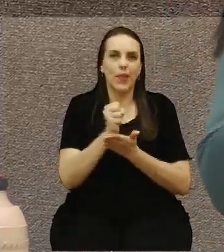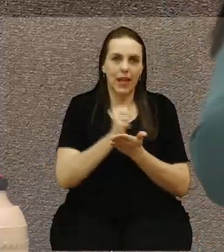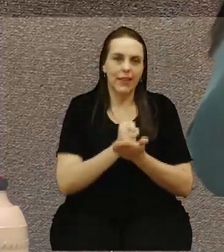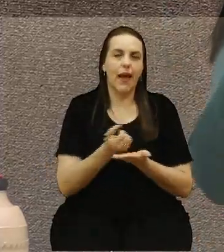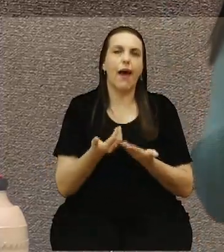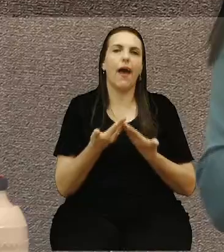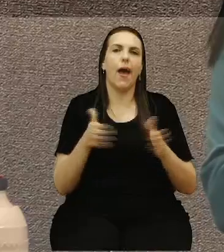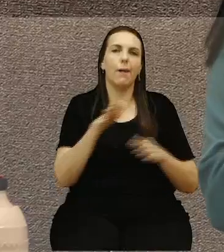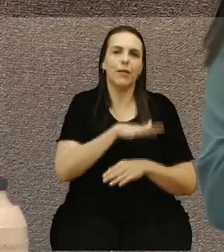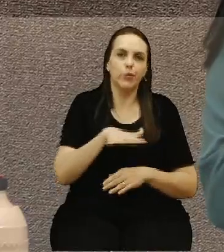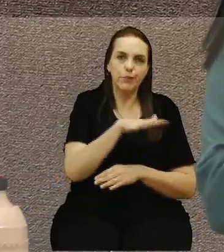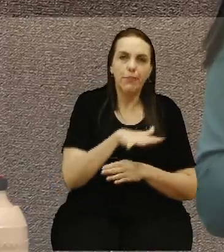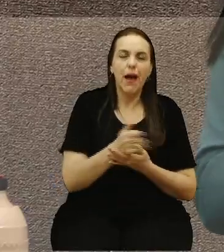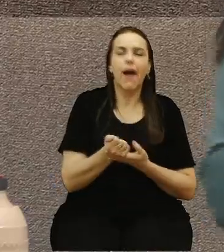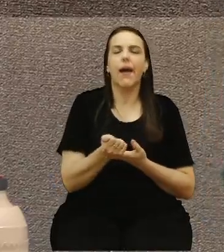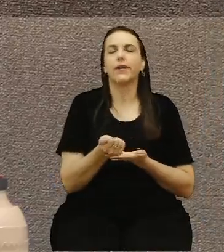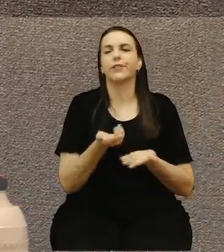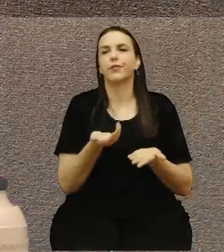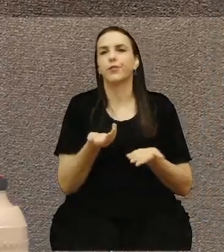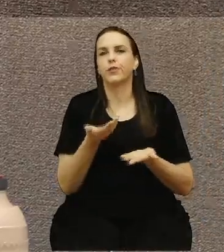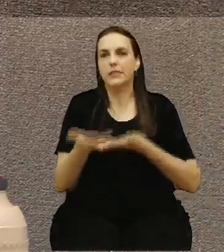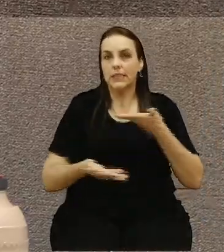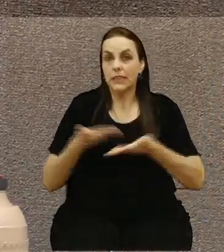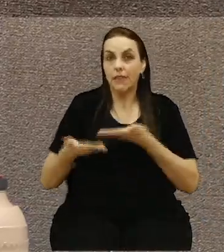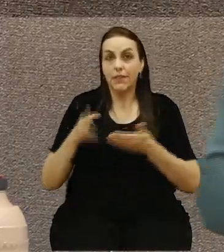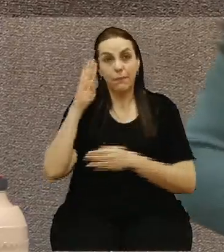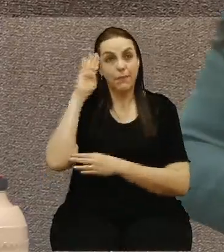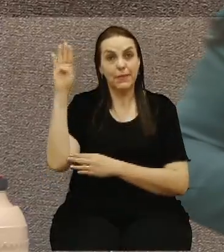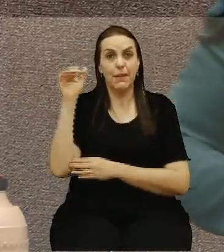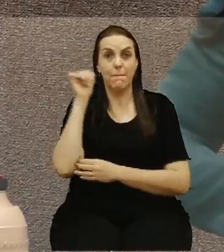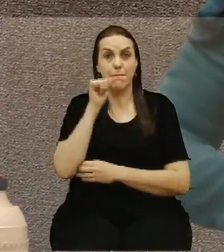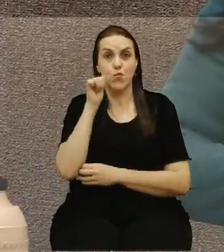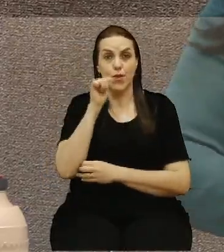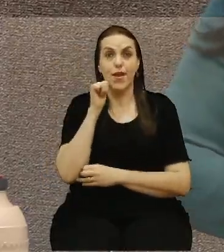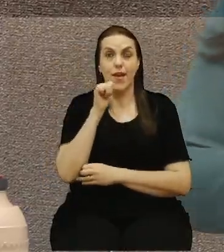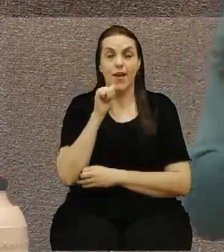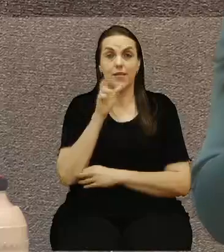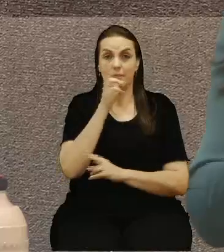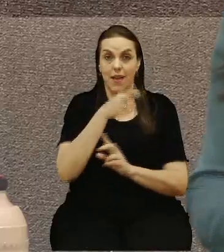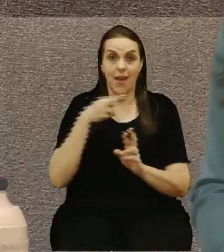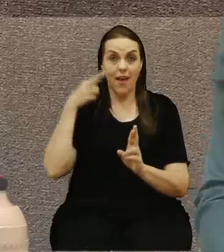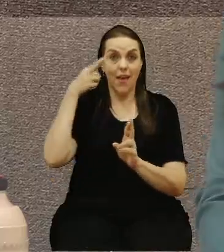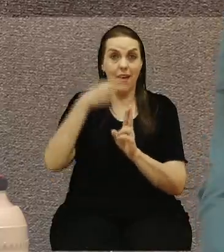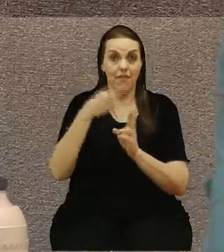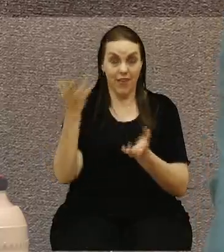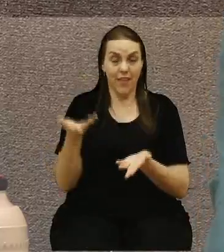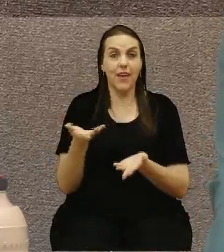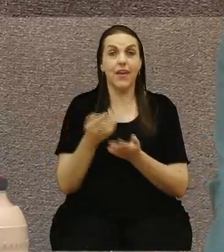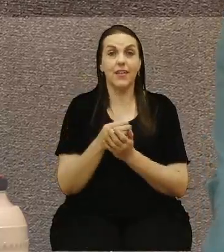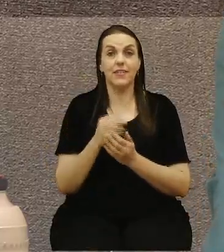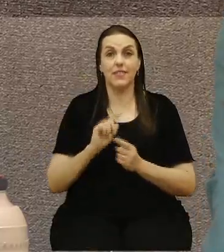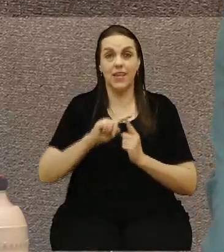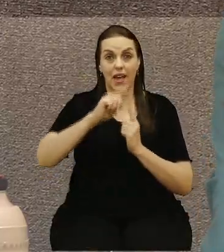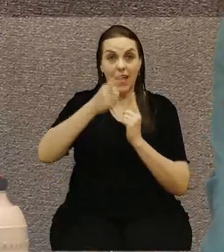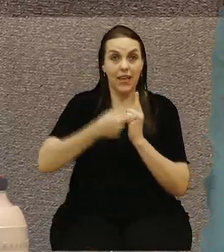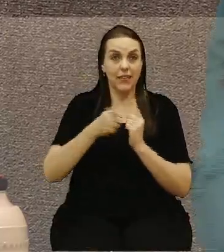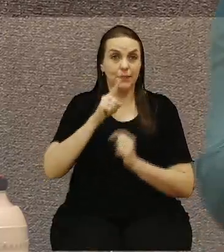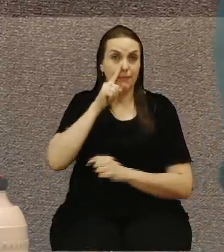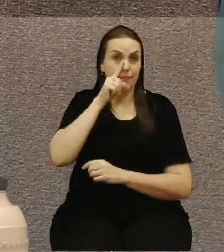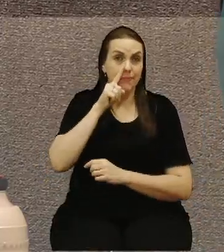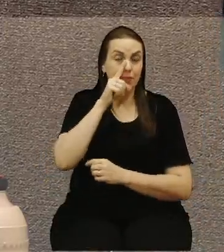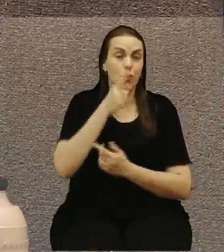abertura de espaços, alguns serviços, principalmente para nós mulheres que se tornaram referência, né, como a questão da gestação de alto risco,